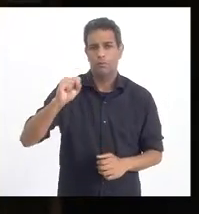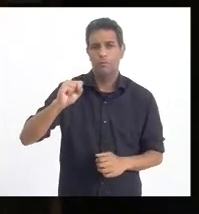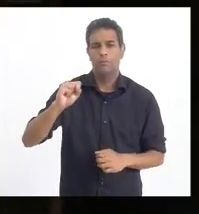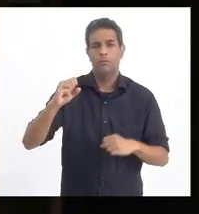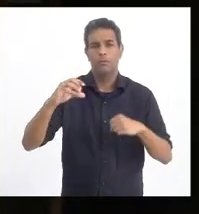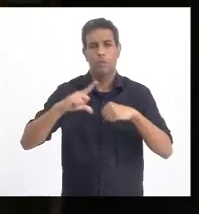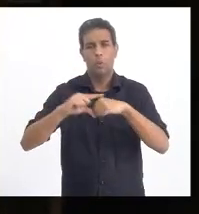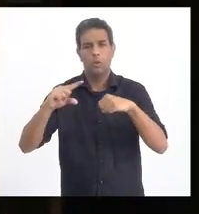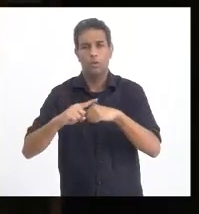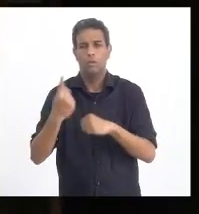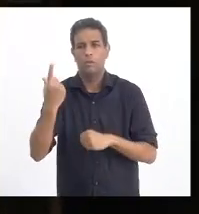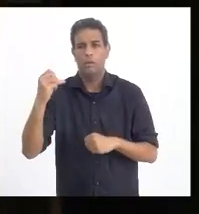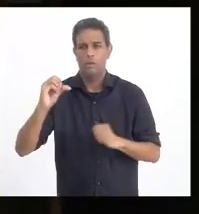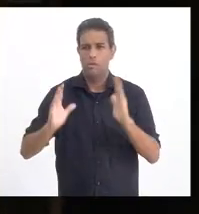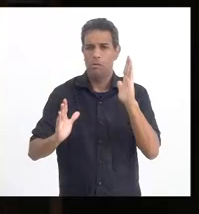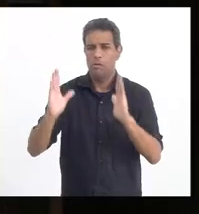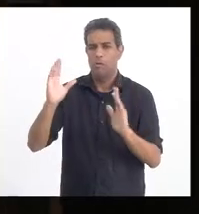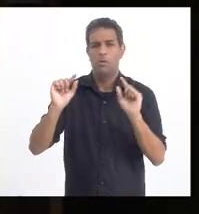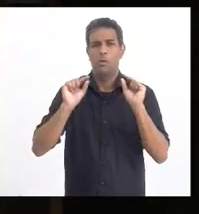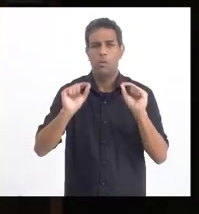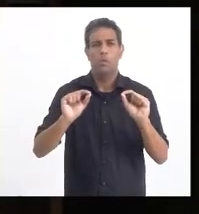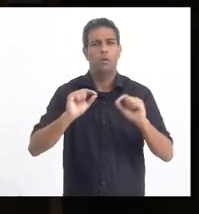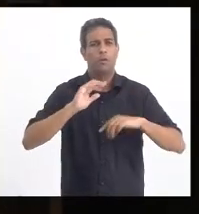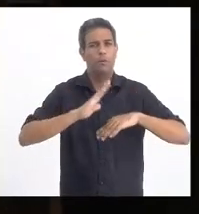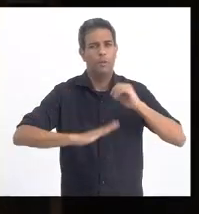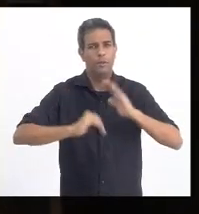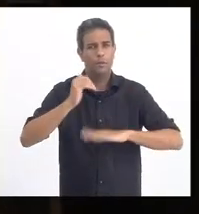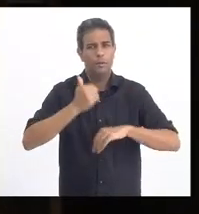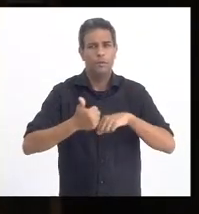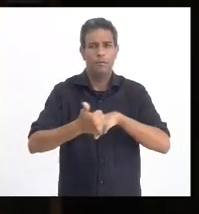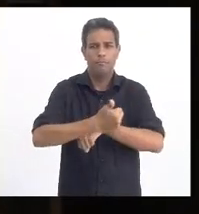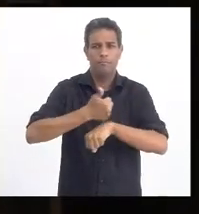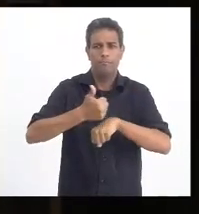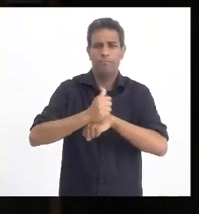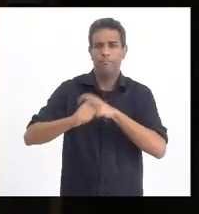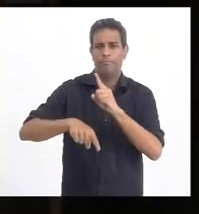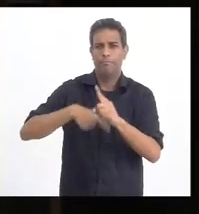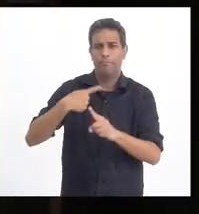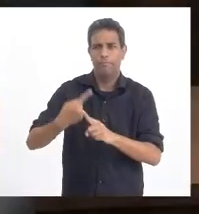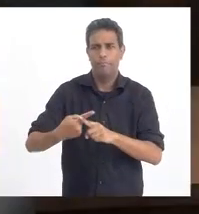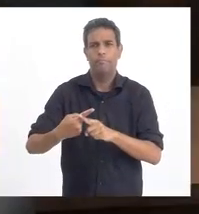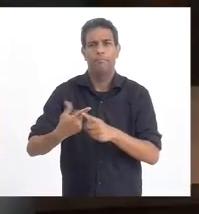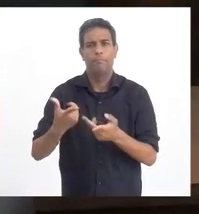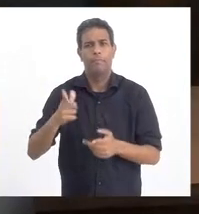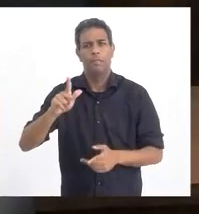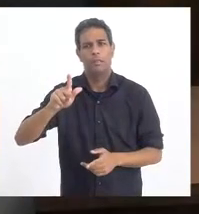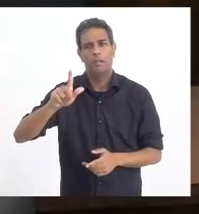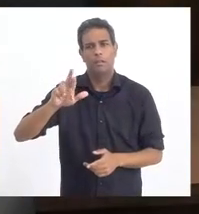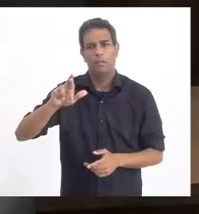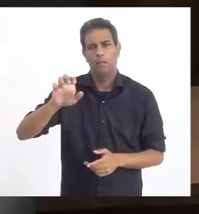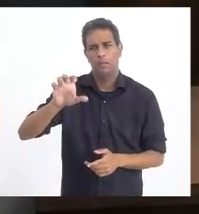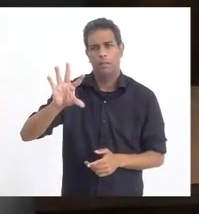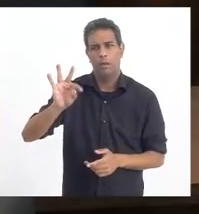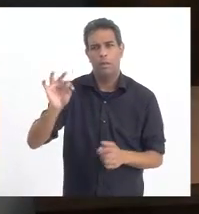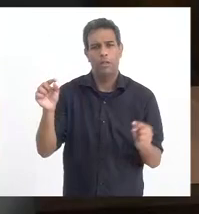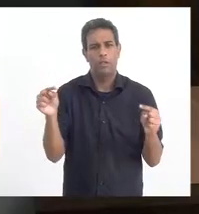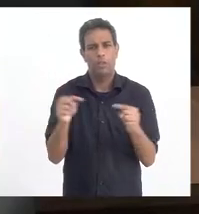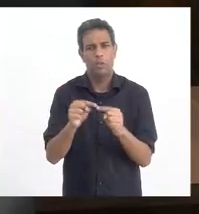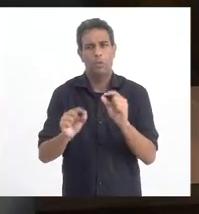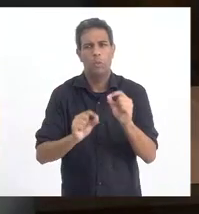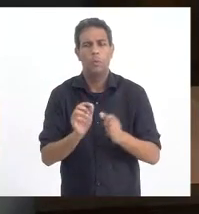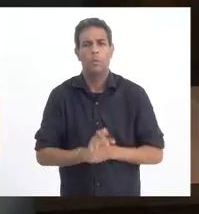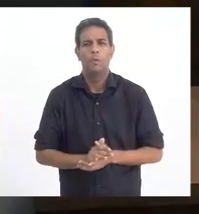artigo 19 que trata da habilitação profissional e trata da Grete nós simplesmente